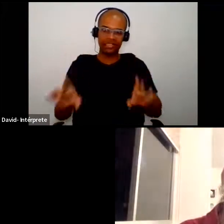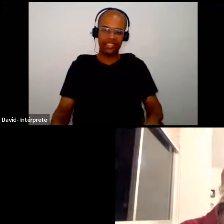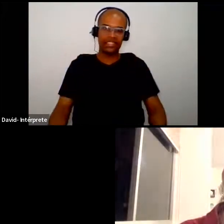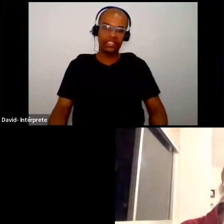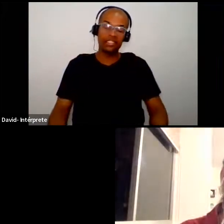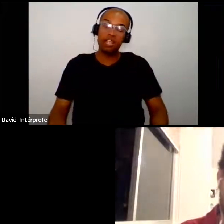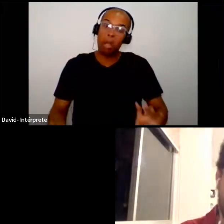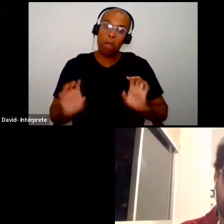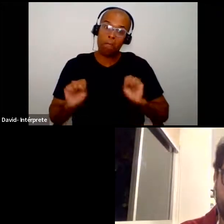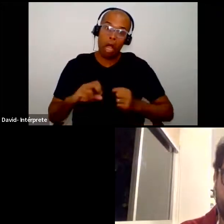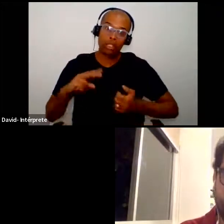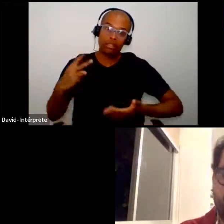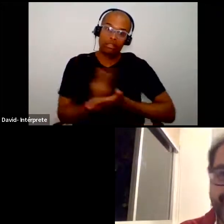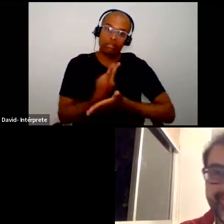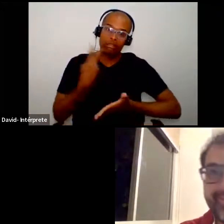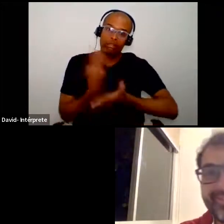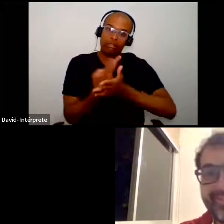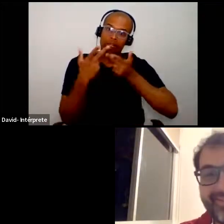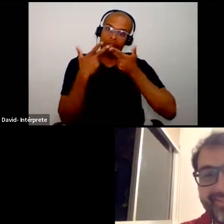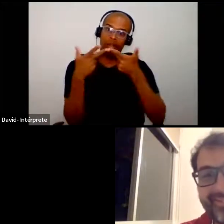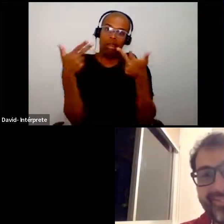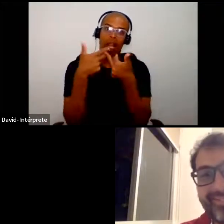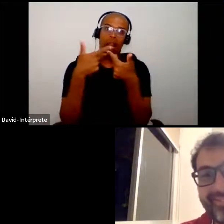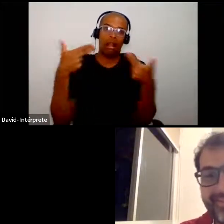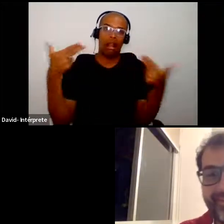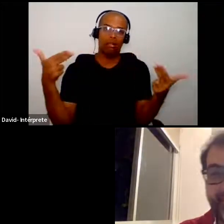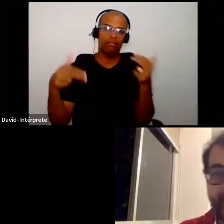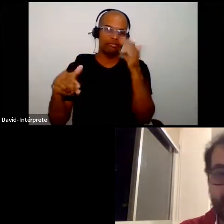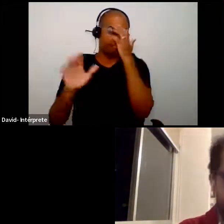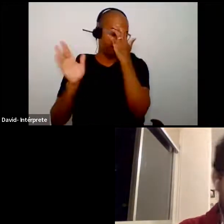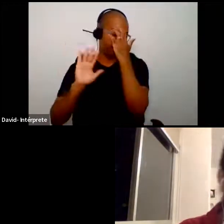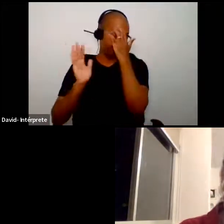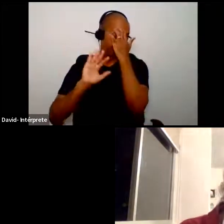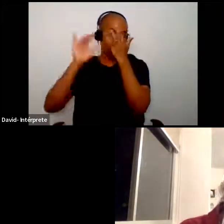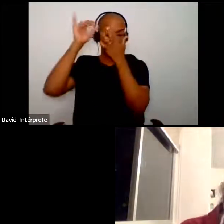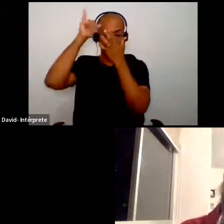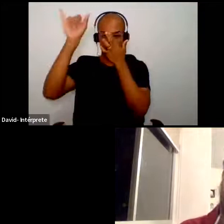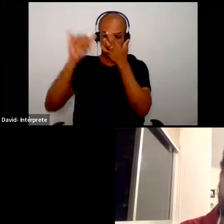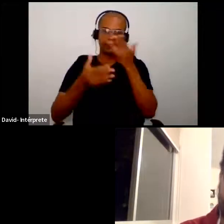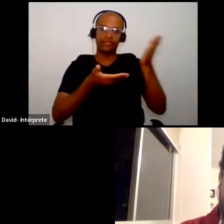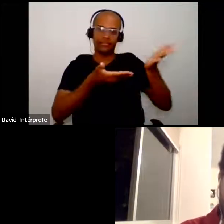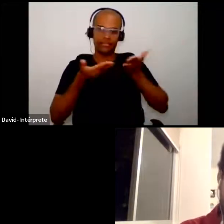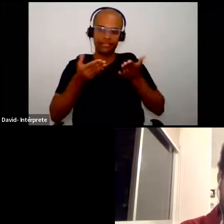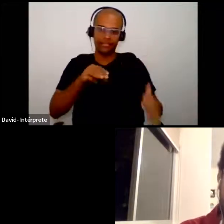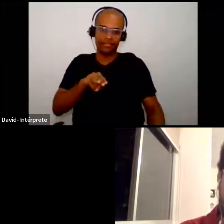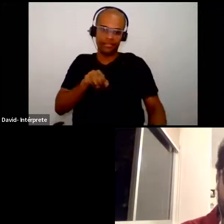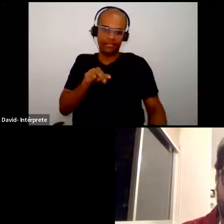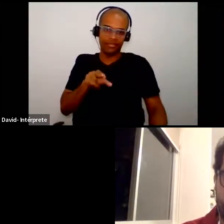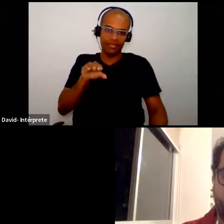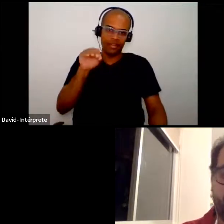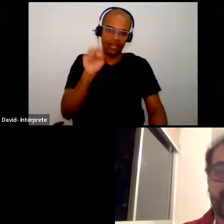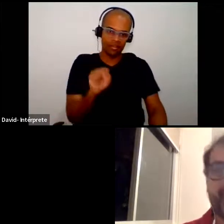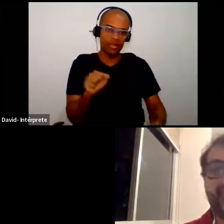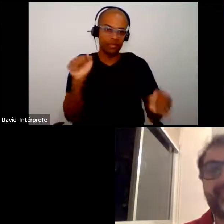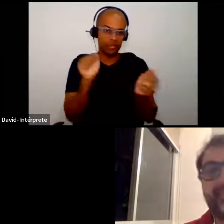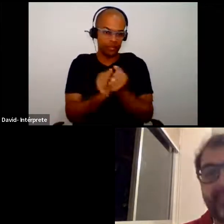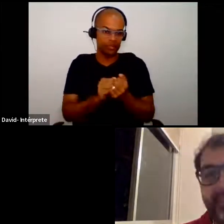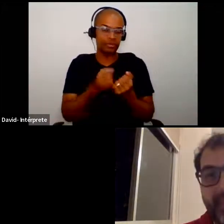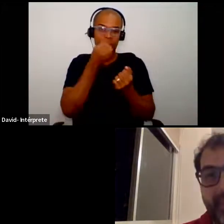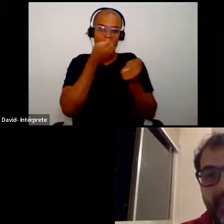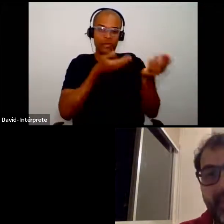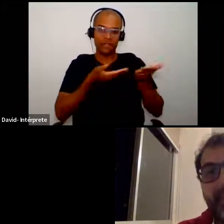vários atos idadistas aqui. Não, não, não. Então, Marcos, é com você. Seja bem-vindo.